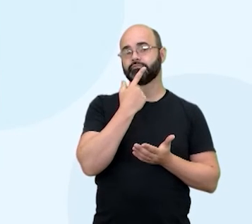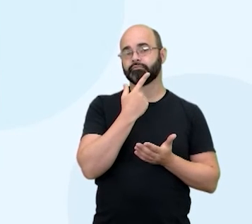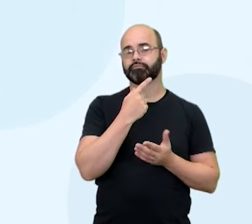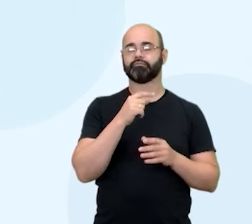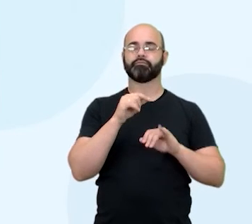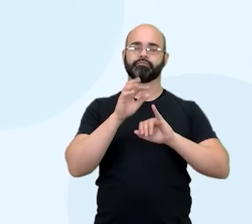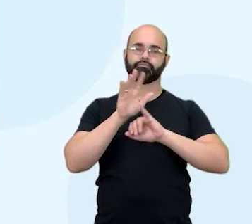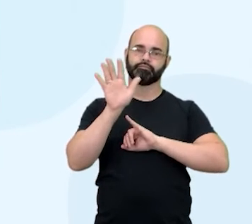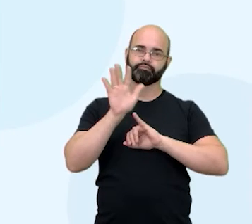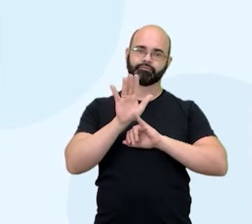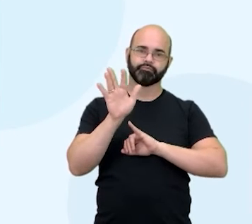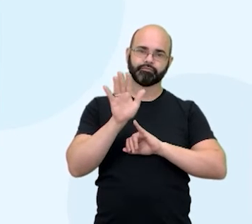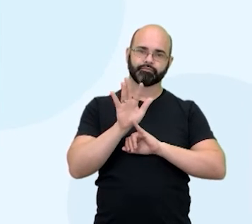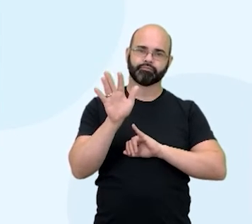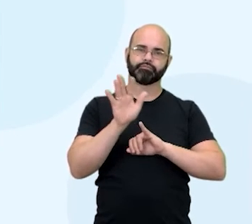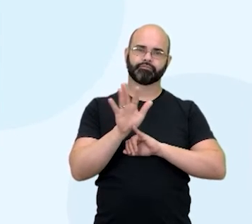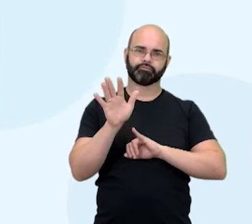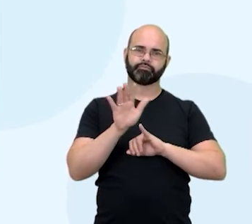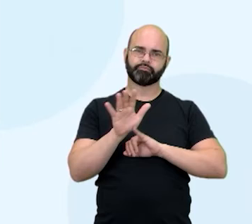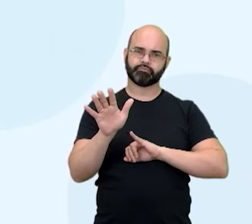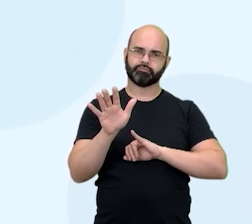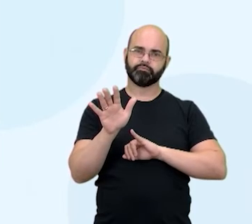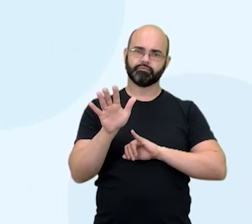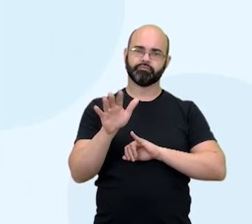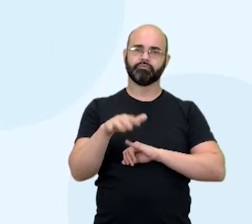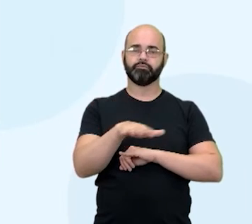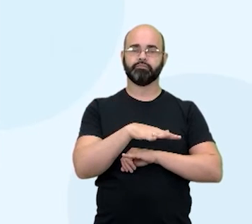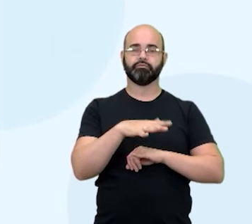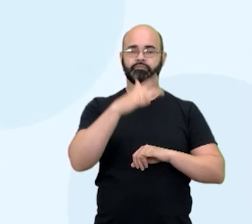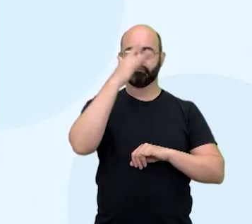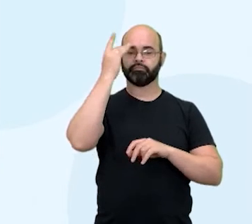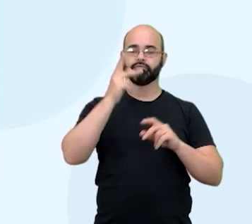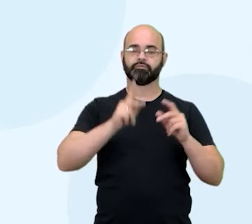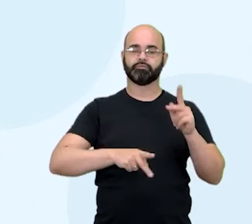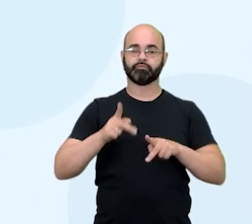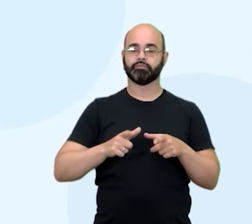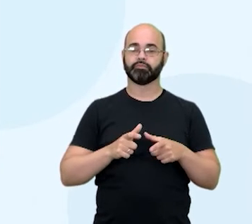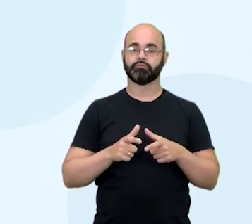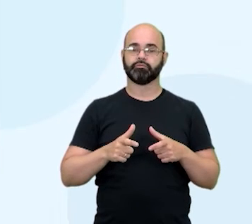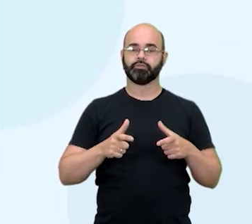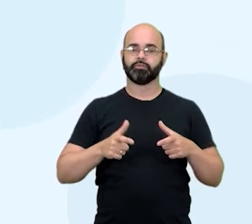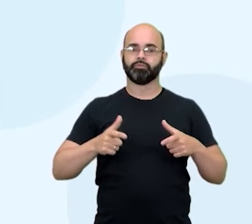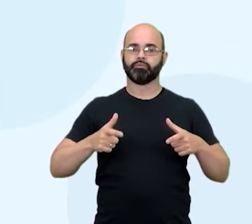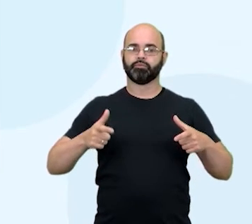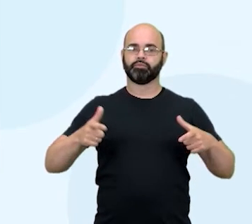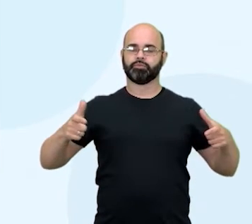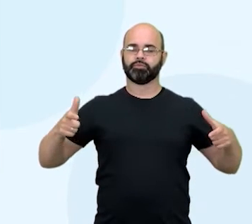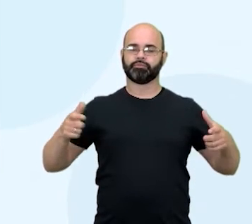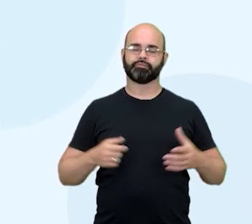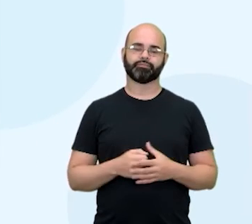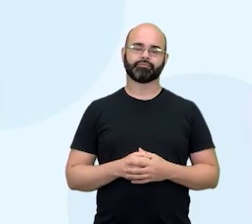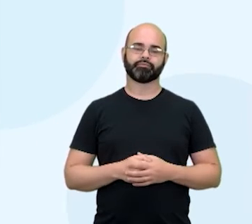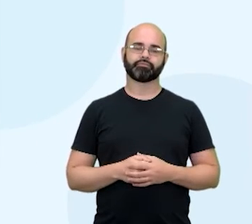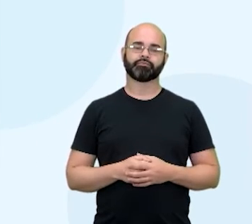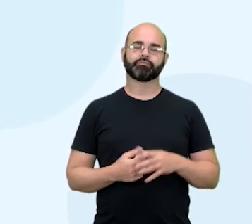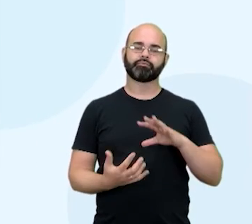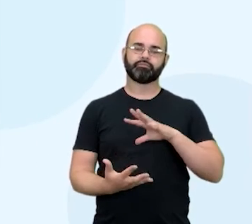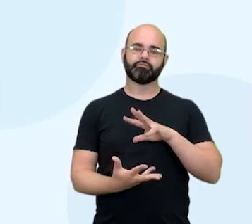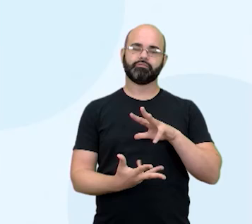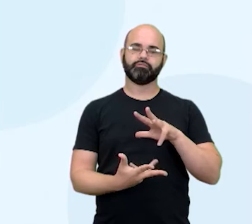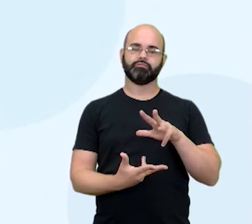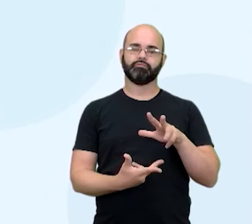a um explosivo crescimento populacional, né? Então nós temos aí a população mundial também, né,